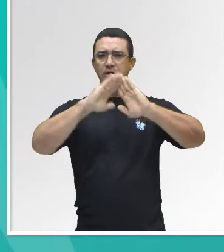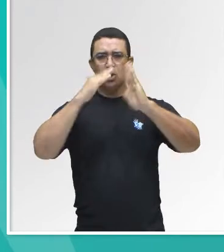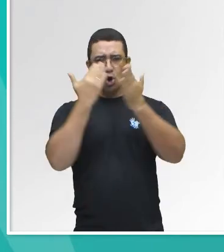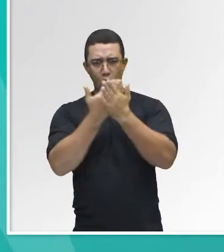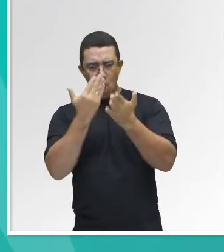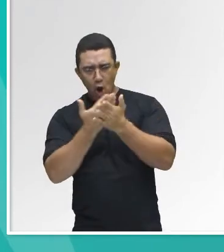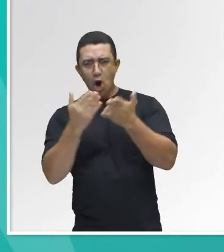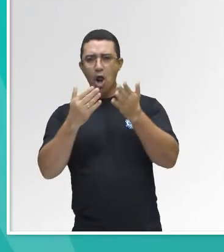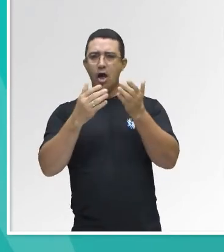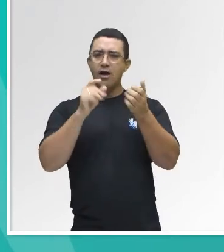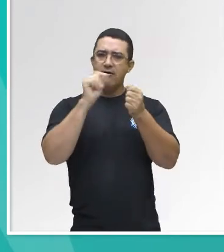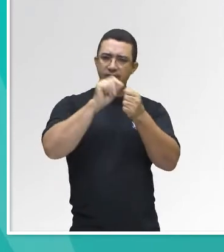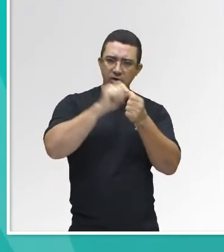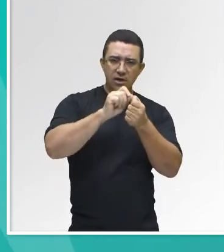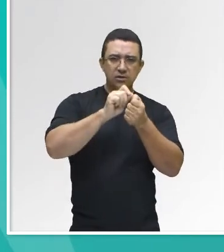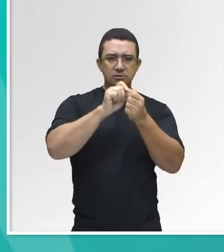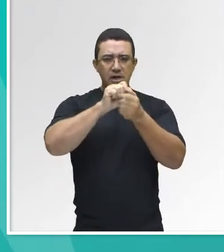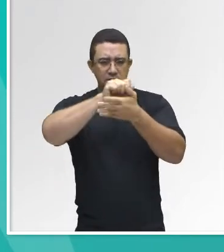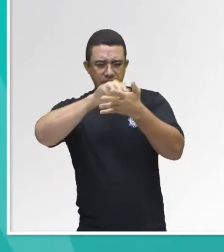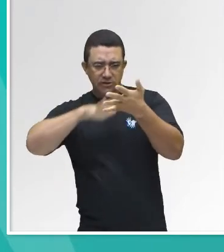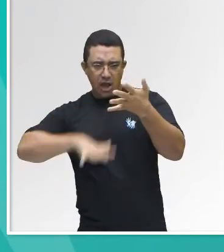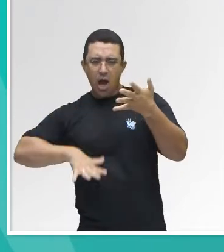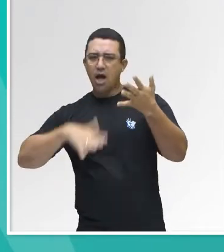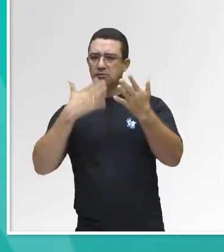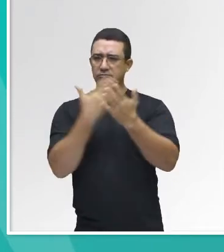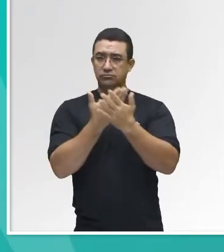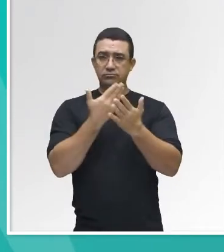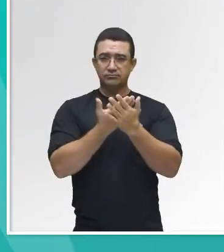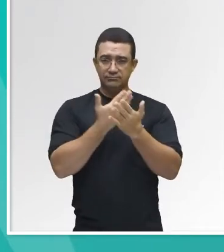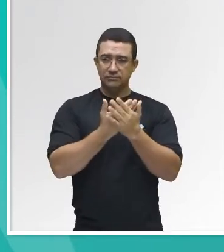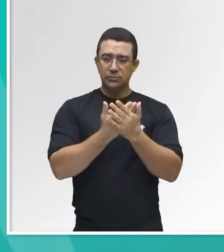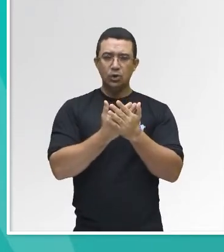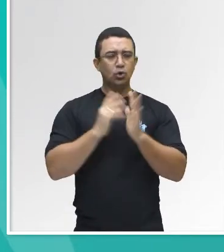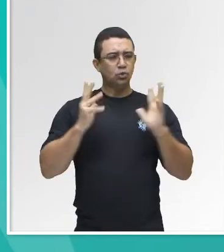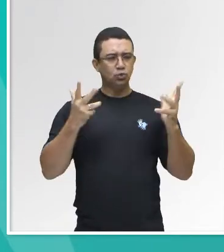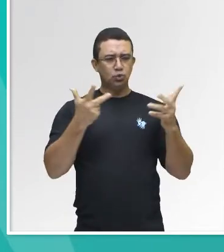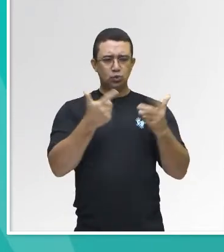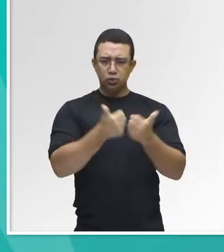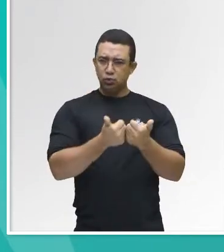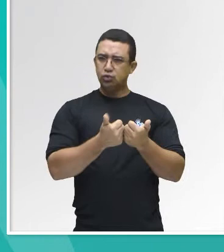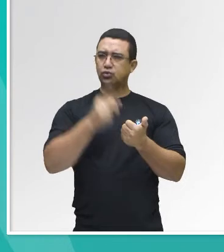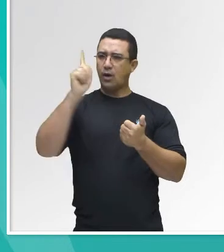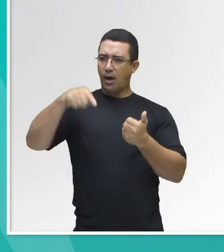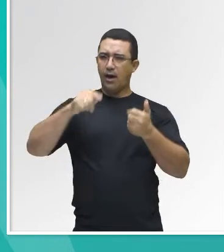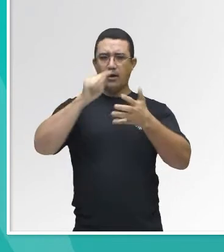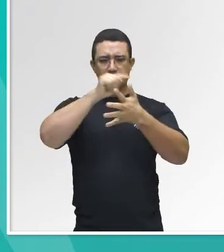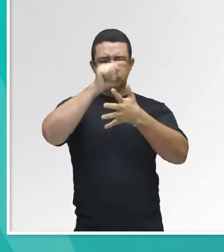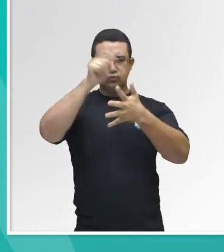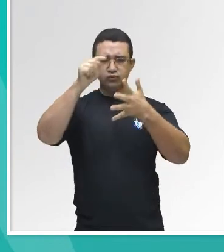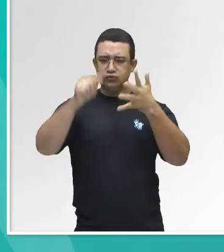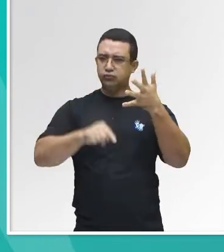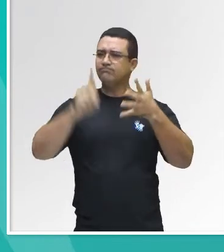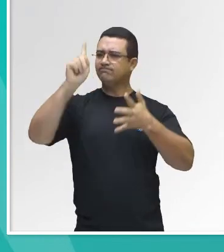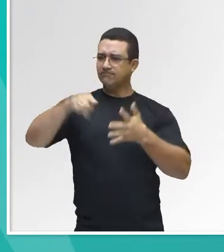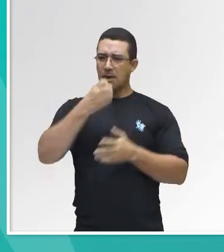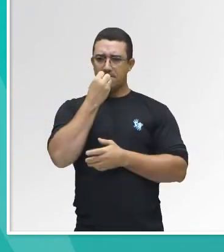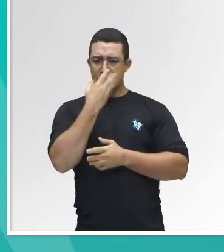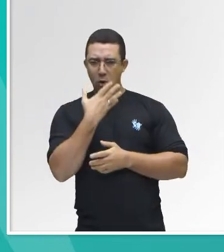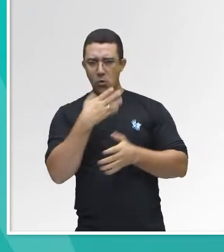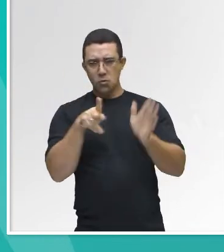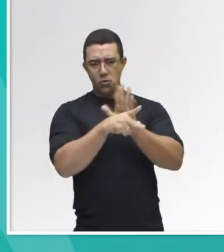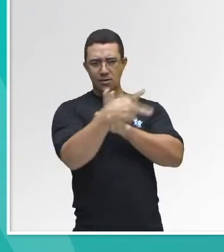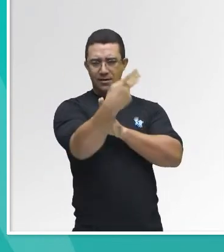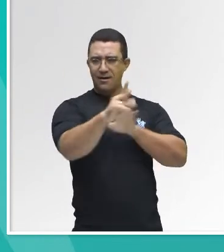né? Realizam as tarefas e estudam. Então, isso é tudo, é o caminho certo para a formação